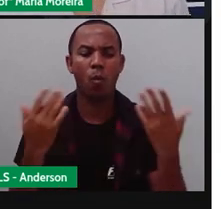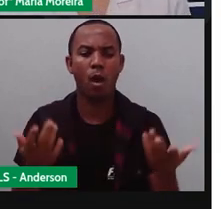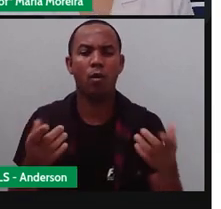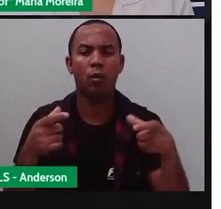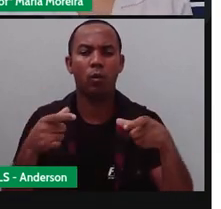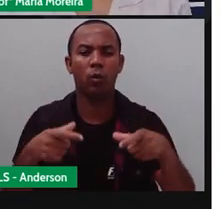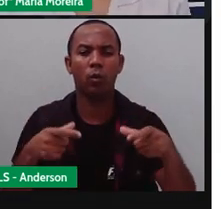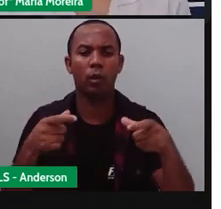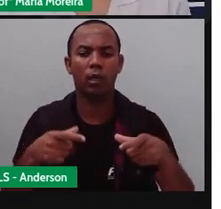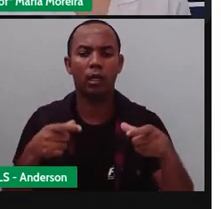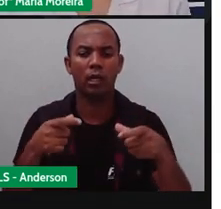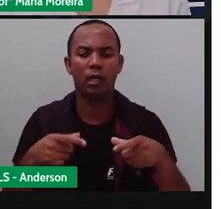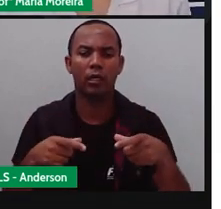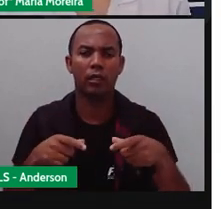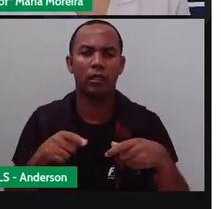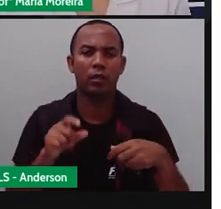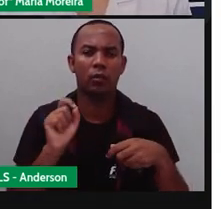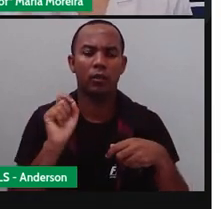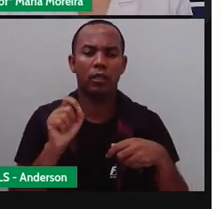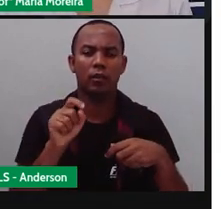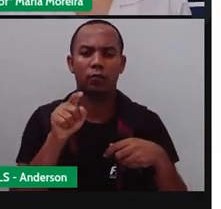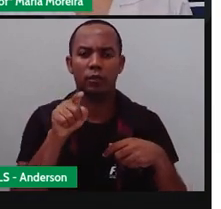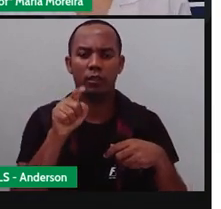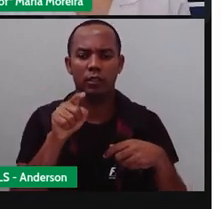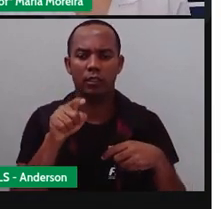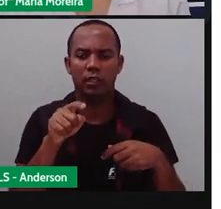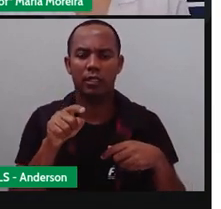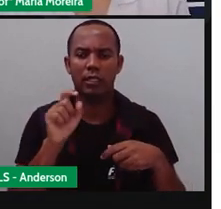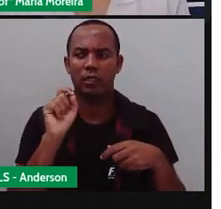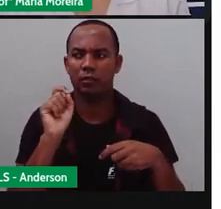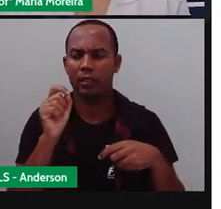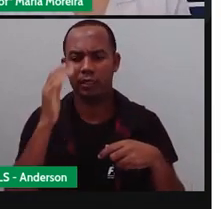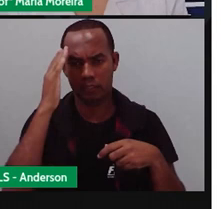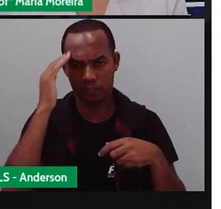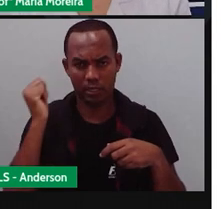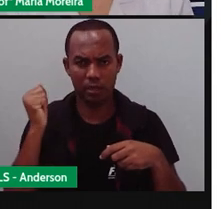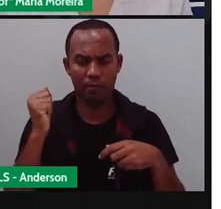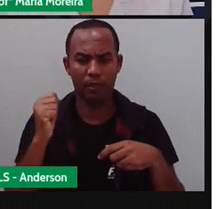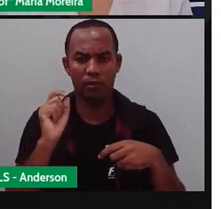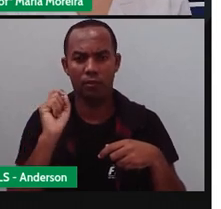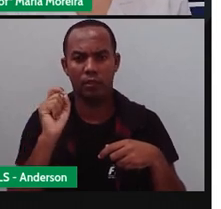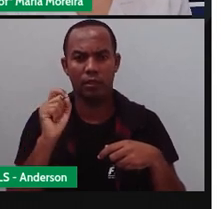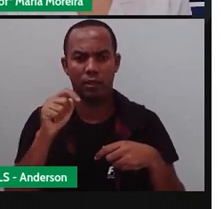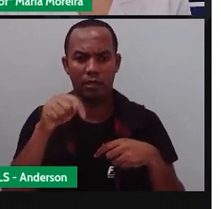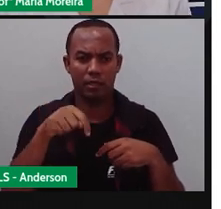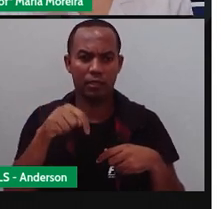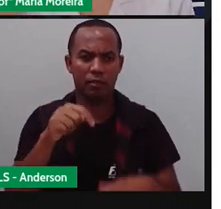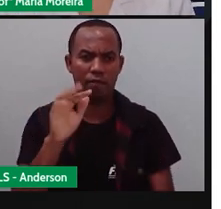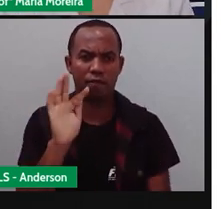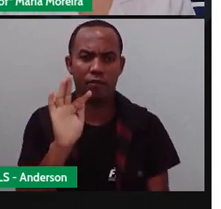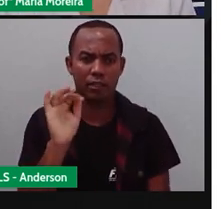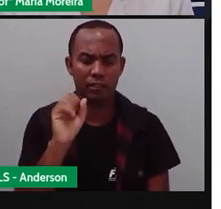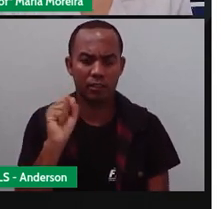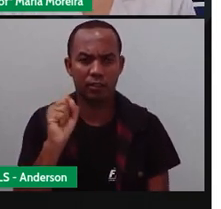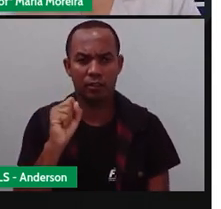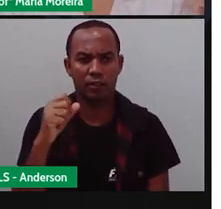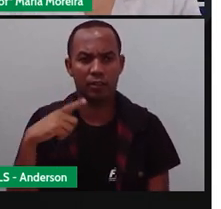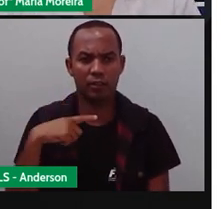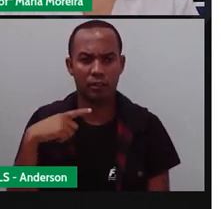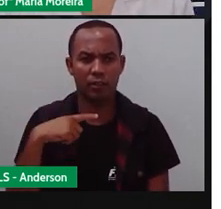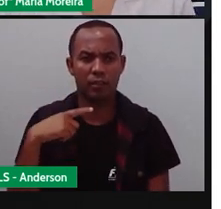meios de locomoção não é isso que predominam na verdade tem gente sabe que principalmente aqui em Feira de Santana onde a zona rural